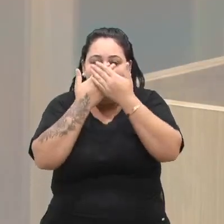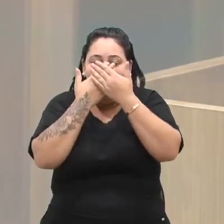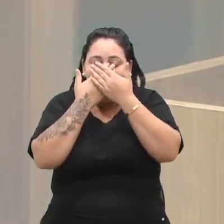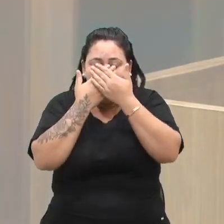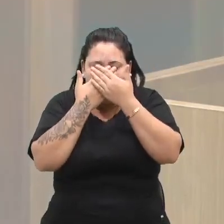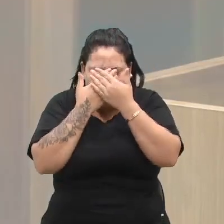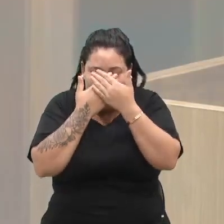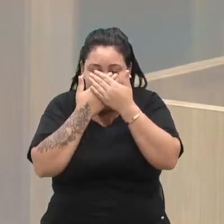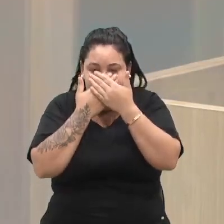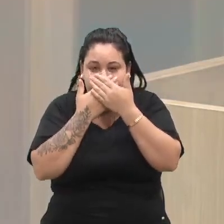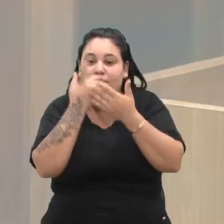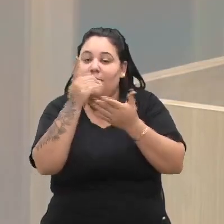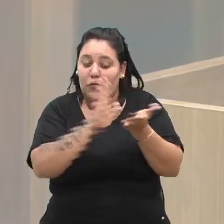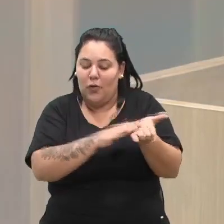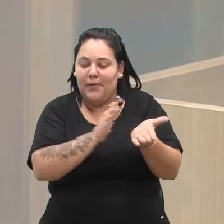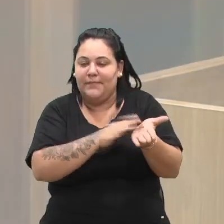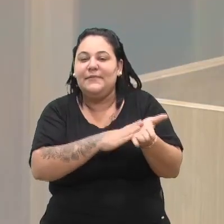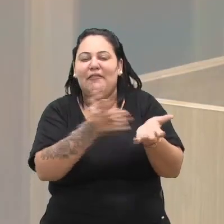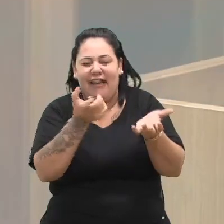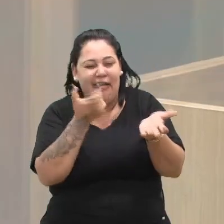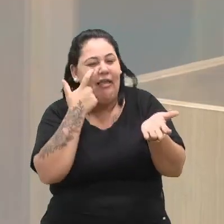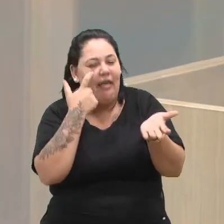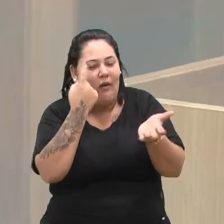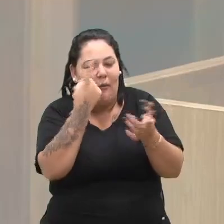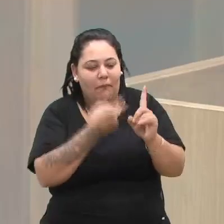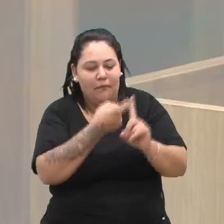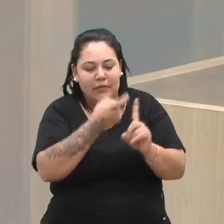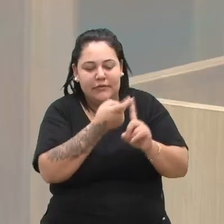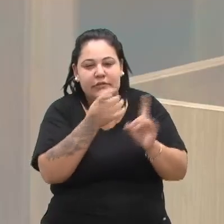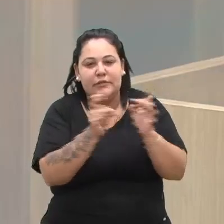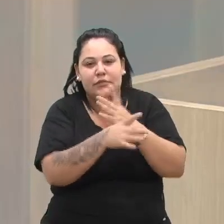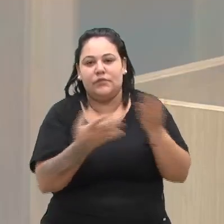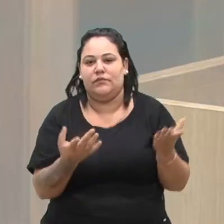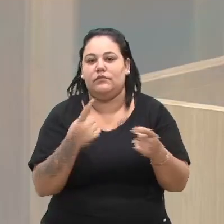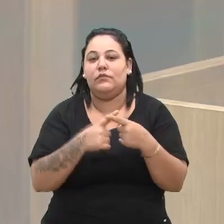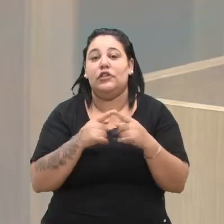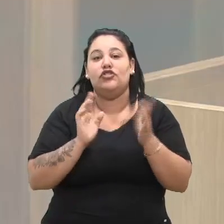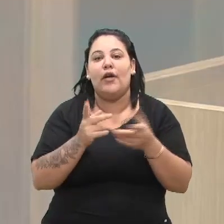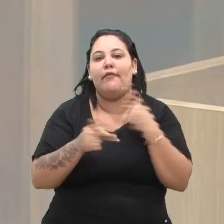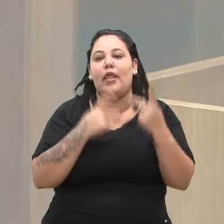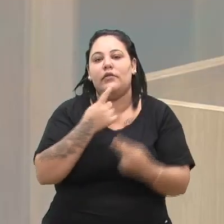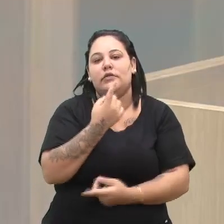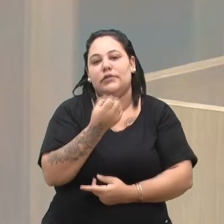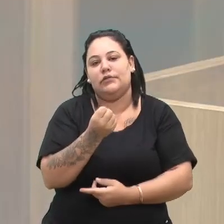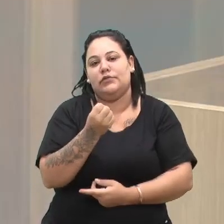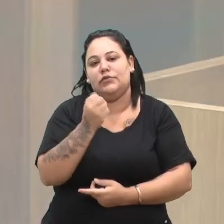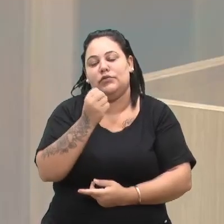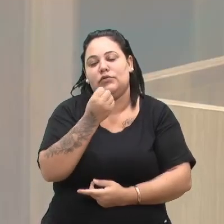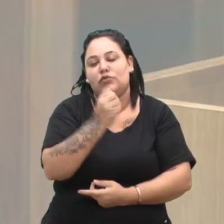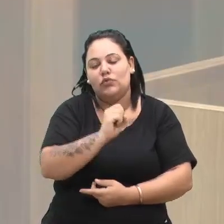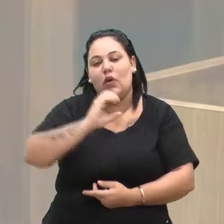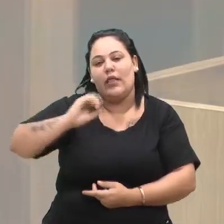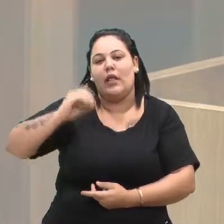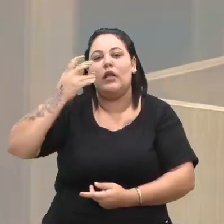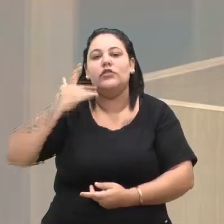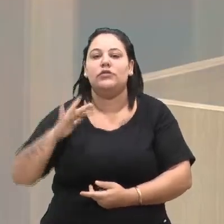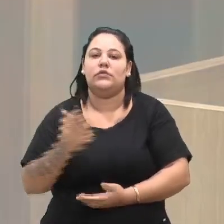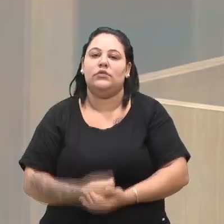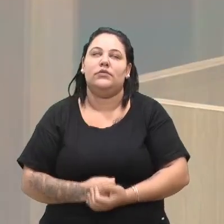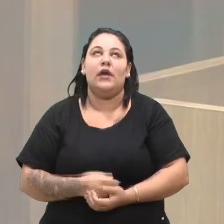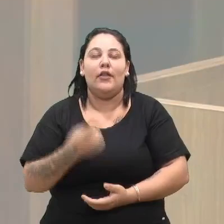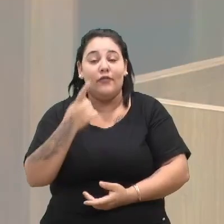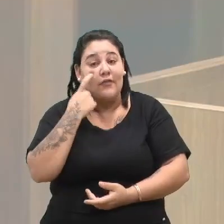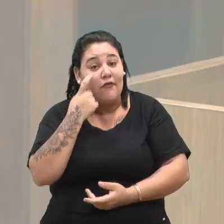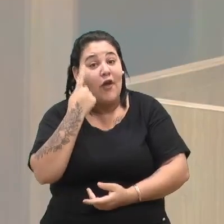Vamos ver se daqui 1 mês vai estar pronto. Porque já estão falando em 180 dias. Daqui a pouco vai o ano, professor